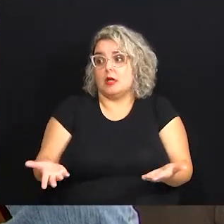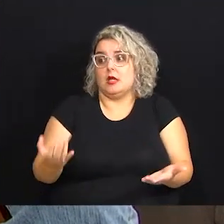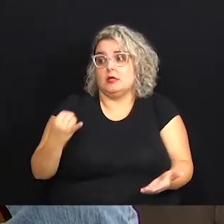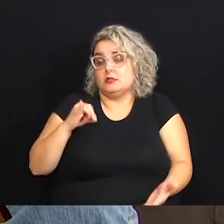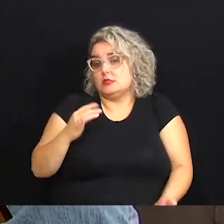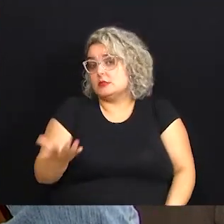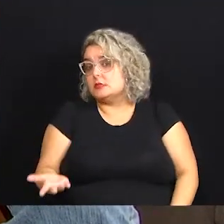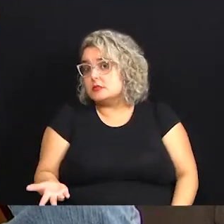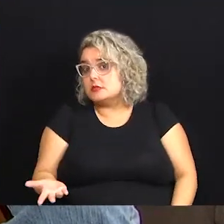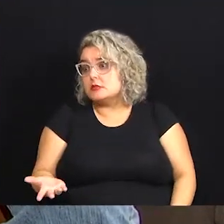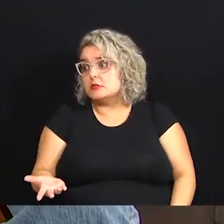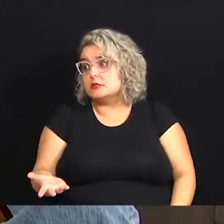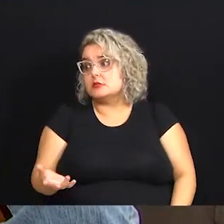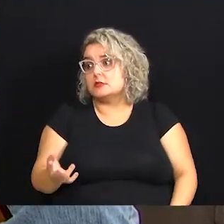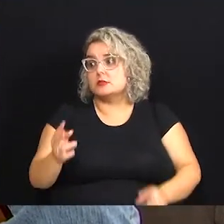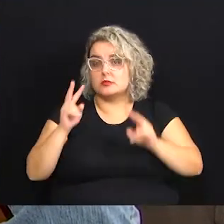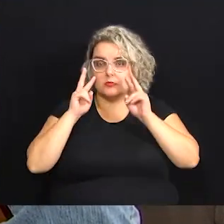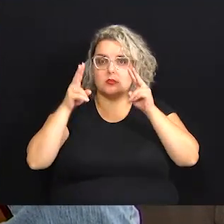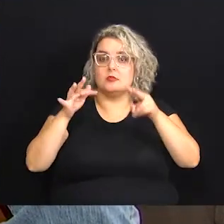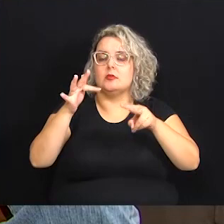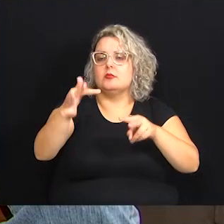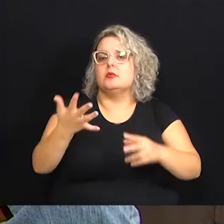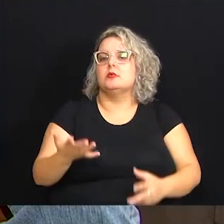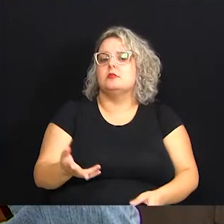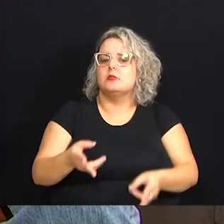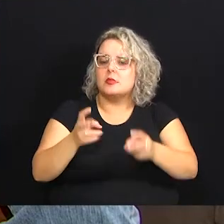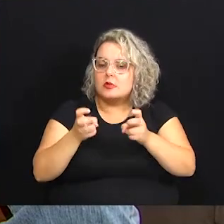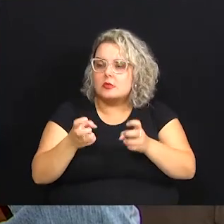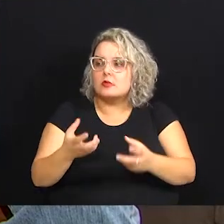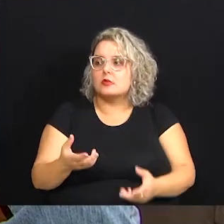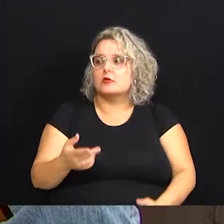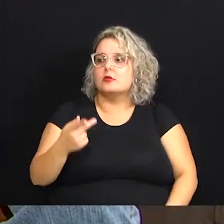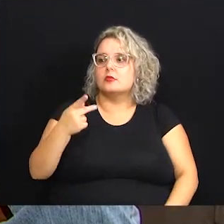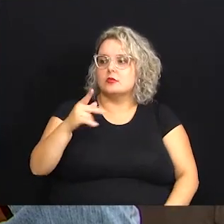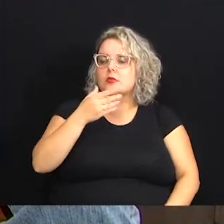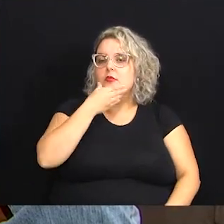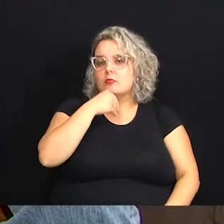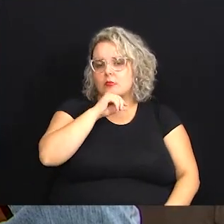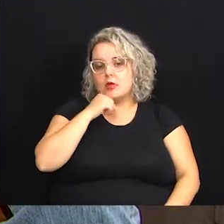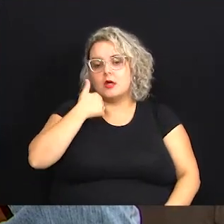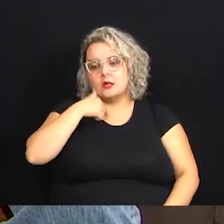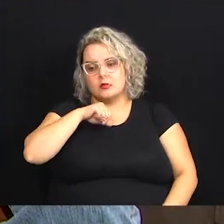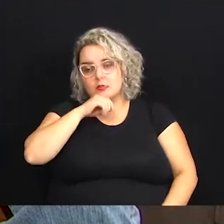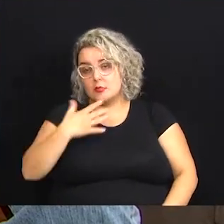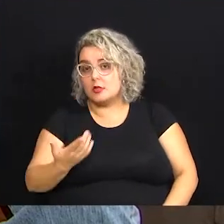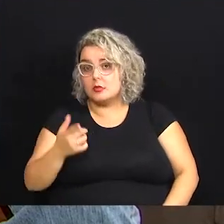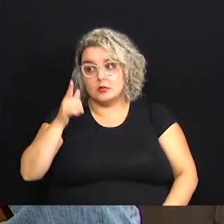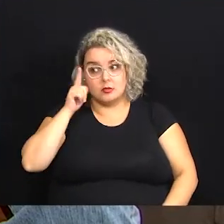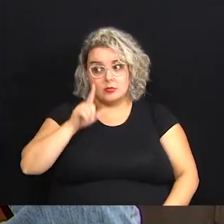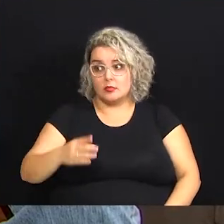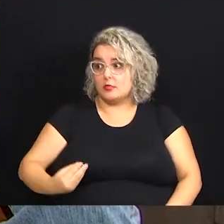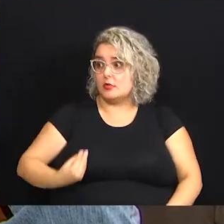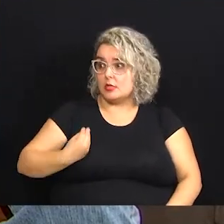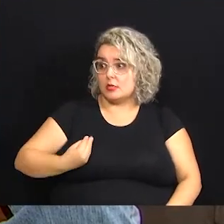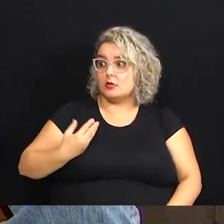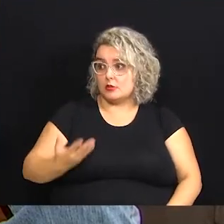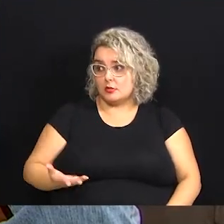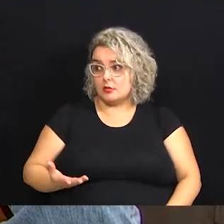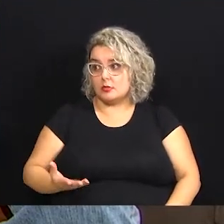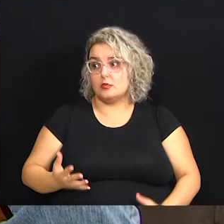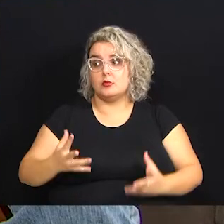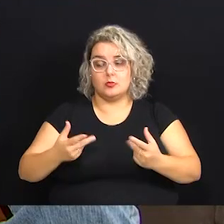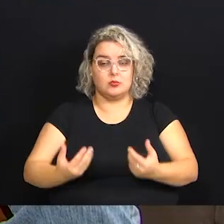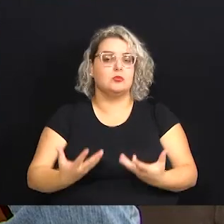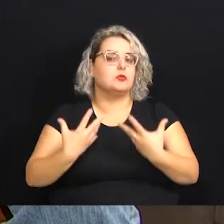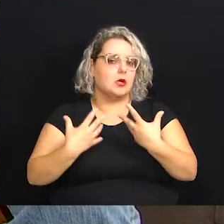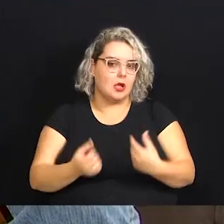se você olhar para o futuro e identificar que os teus pais não vão conseguir sobreviver com aquilo que